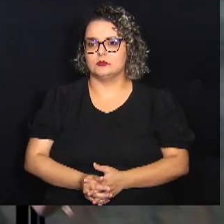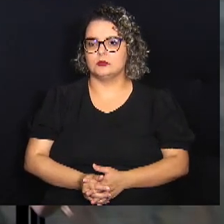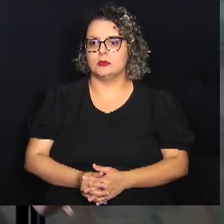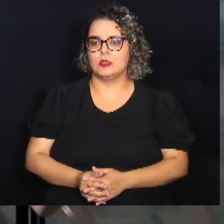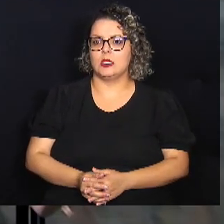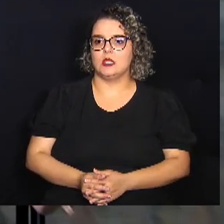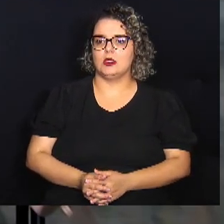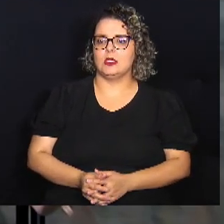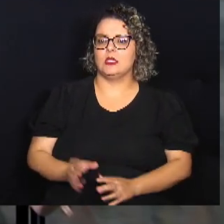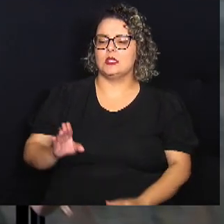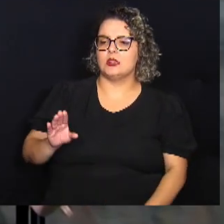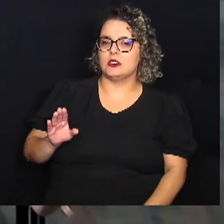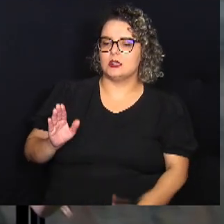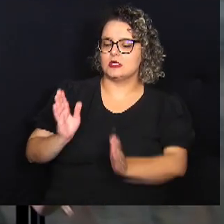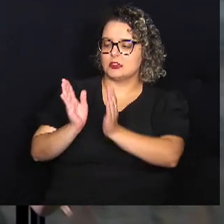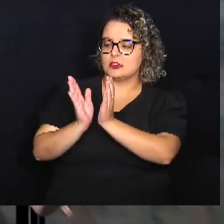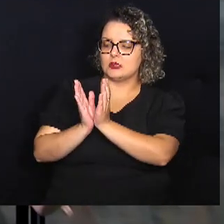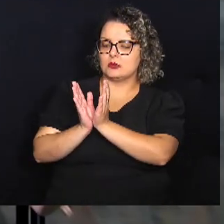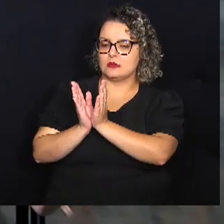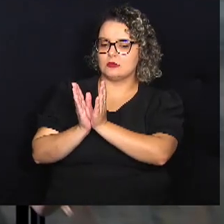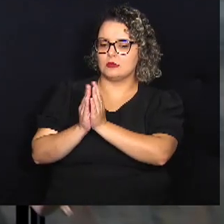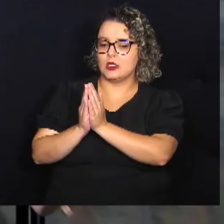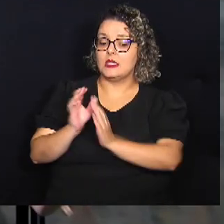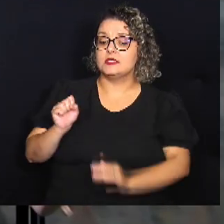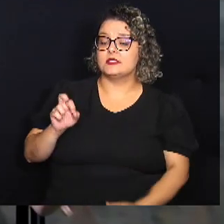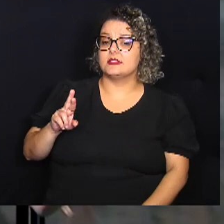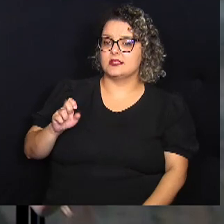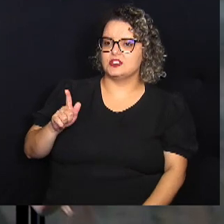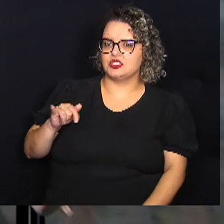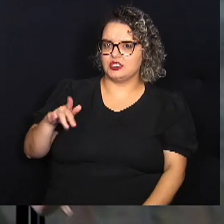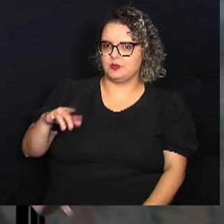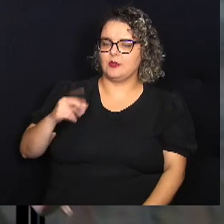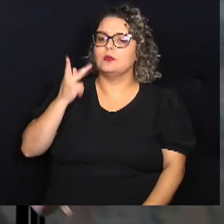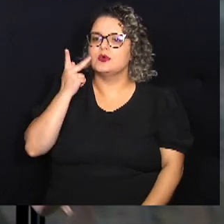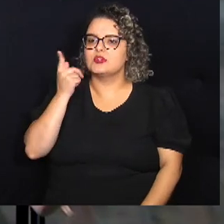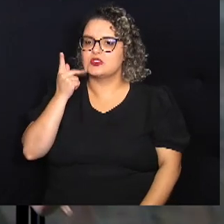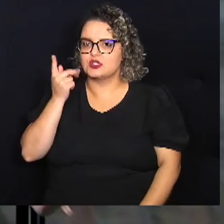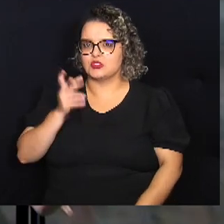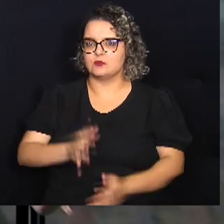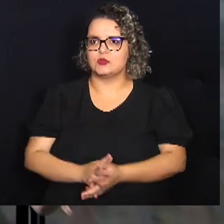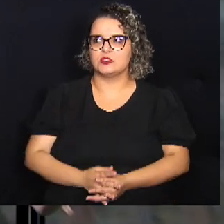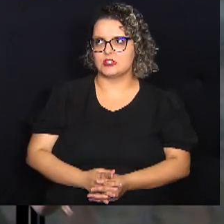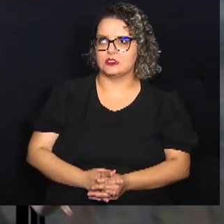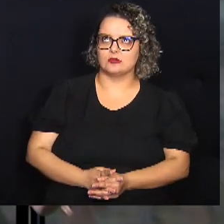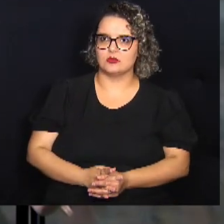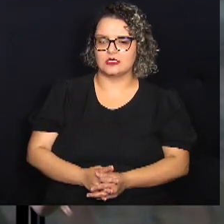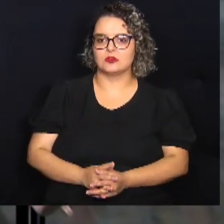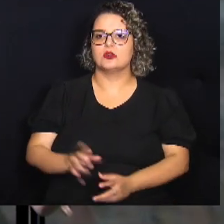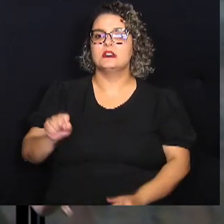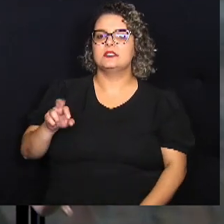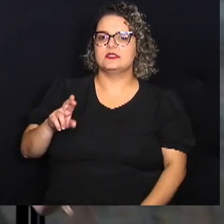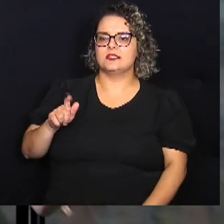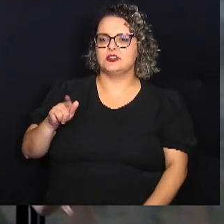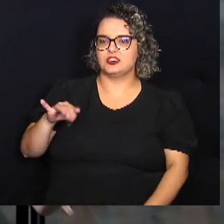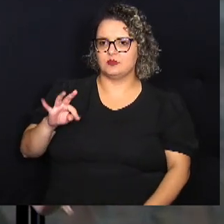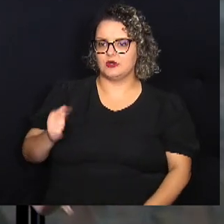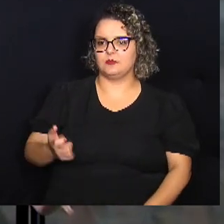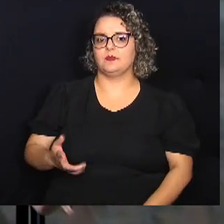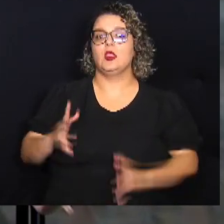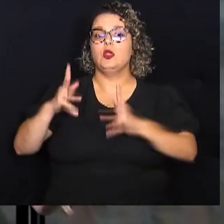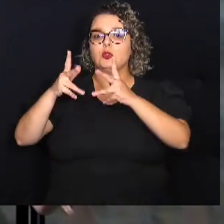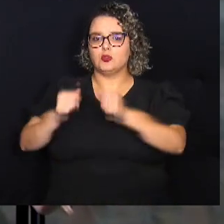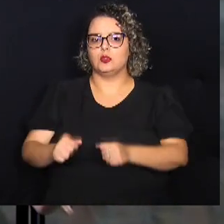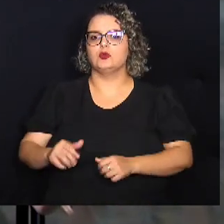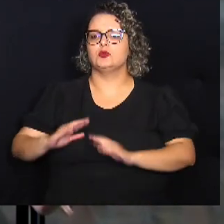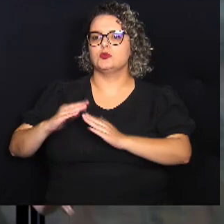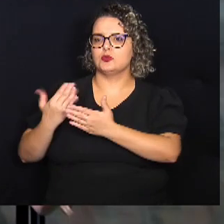Sergipe e tinha um pesquisador dizendo o seguinte: se hoje todos os estudantes